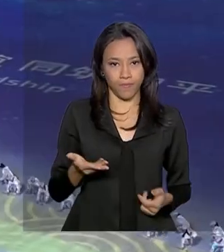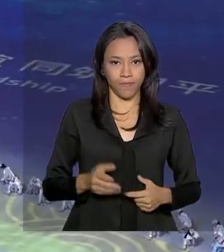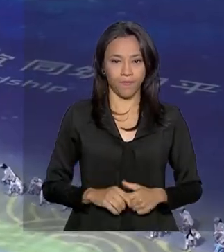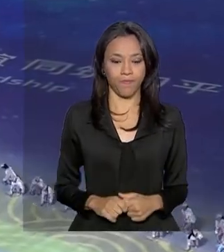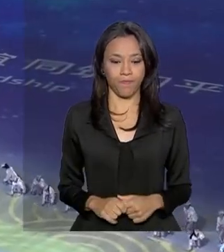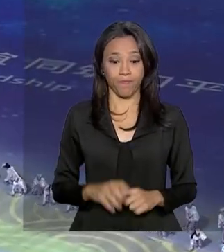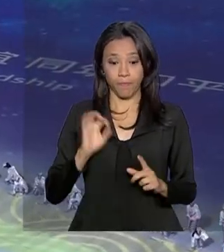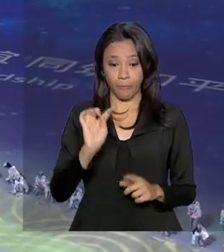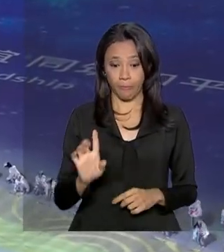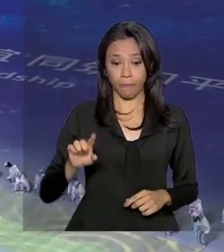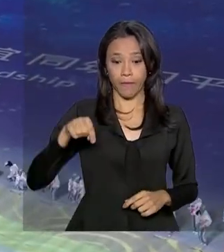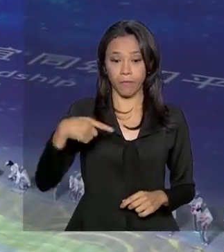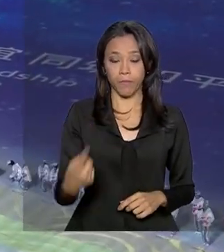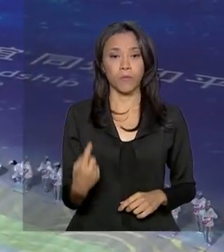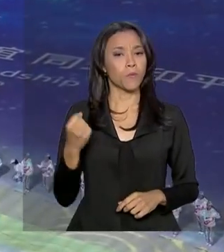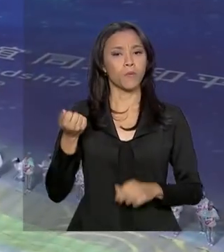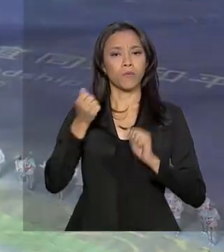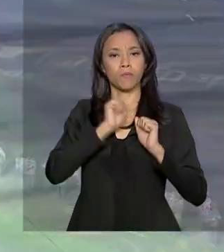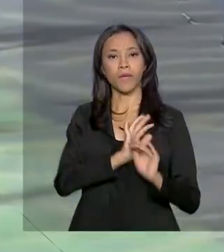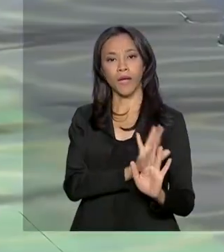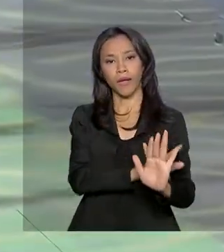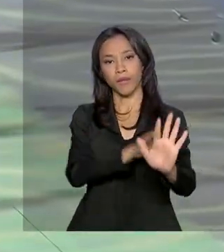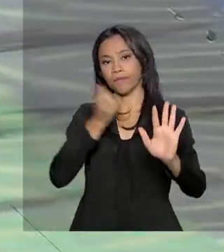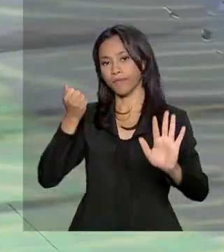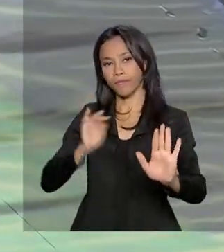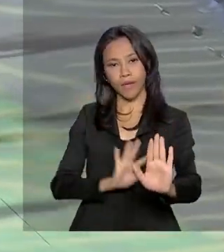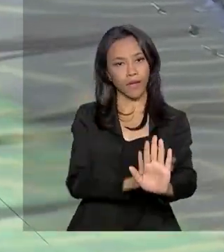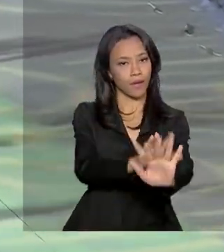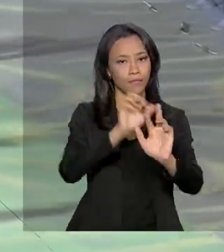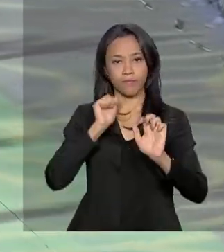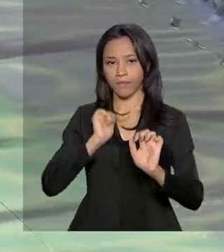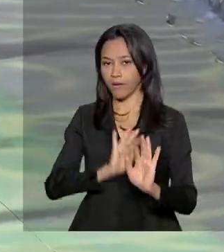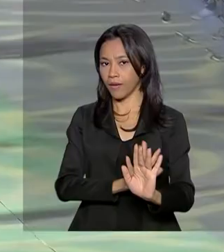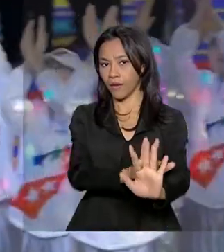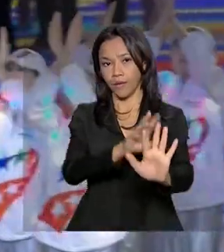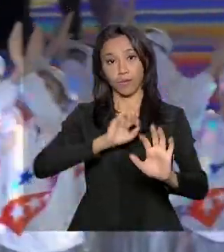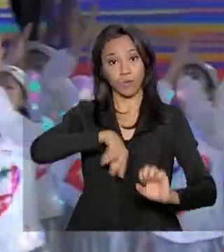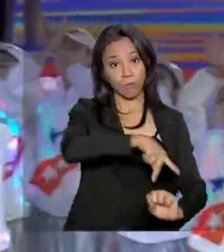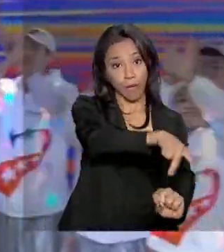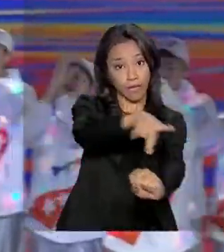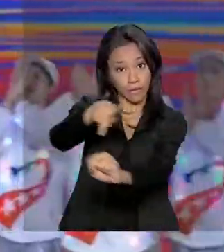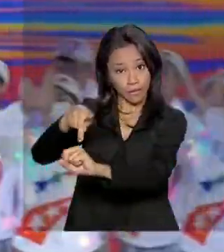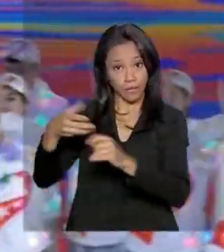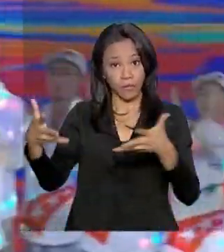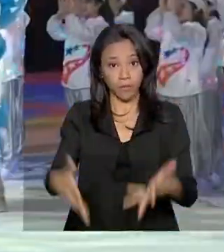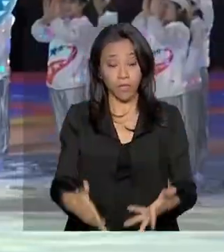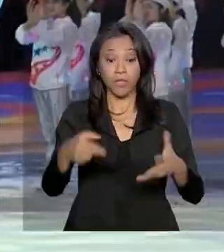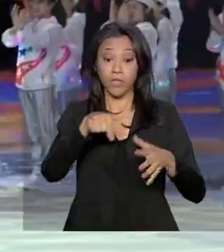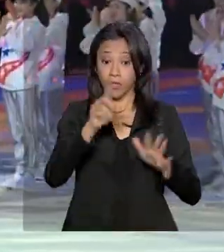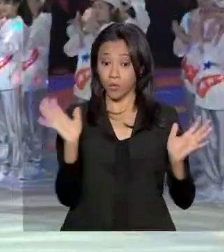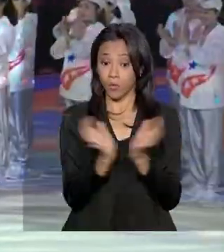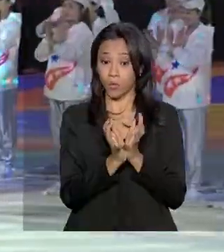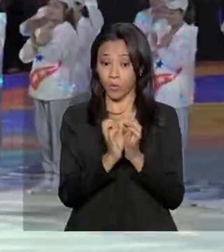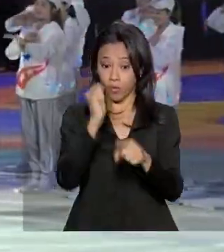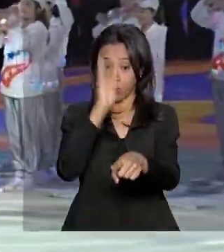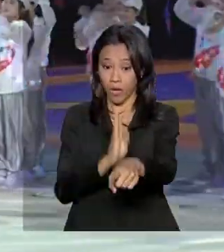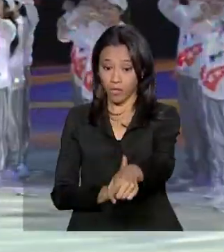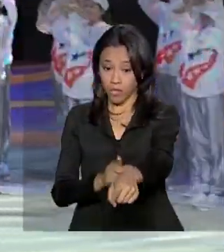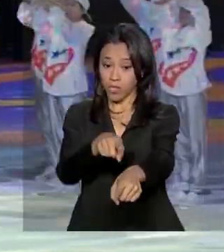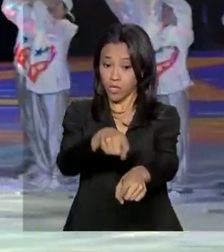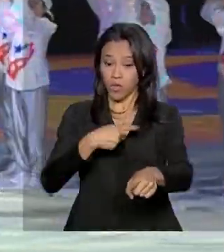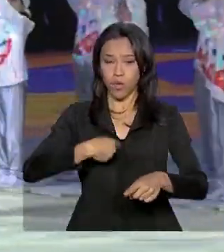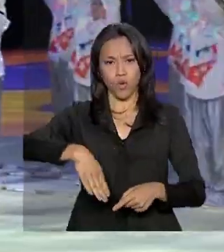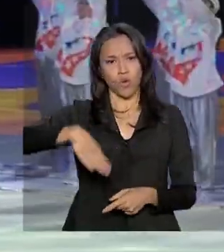Em seguida, o desfile das delegações dos países participantes. Na delegação do Brasil, o soldado PM